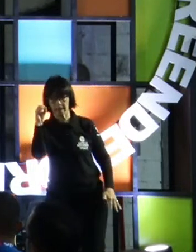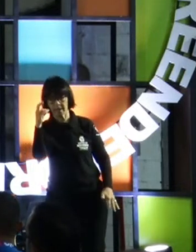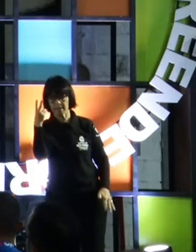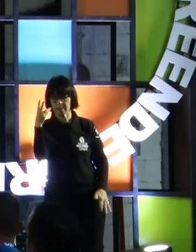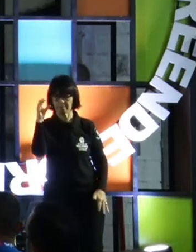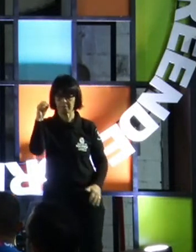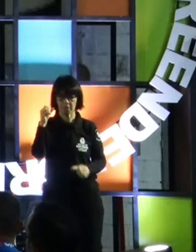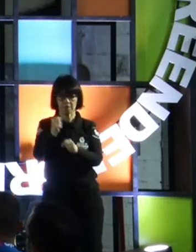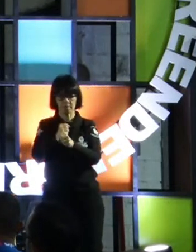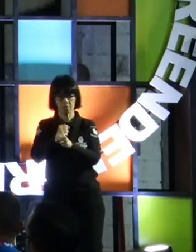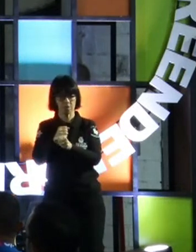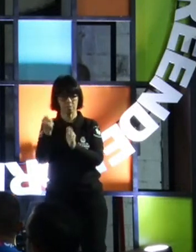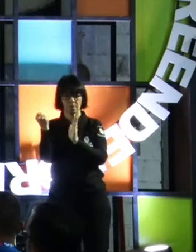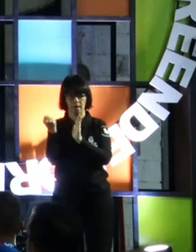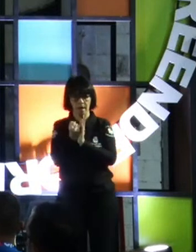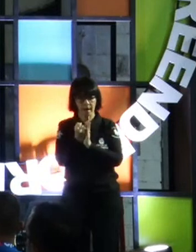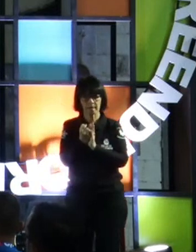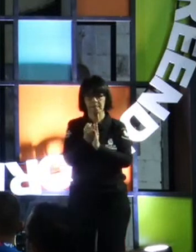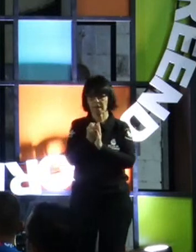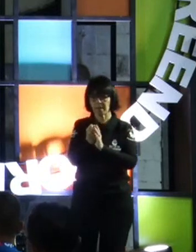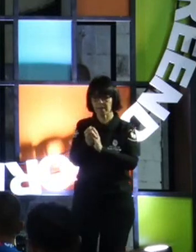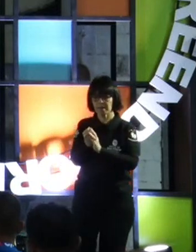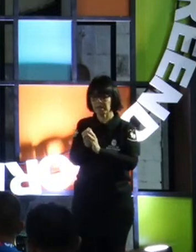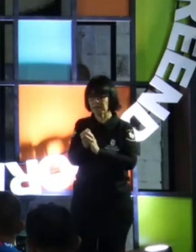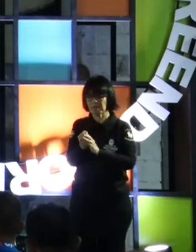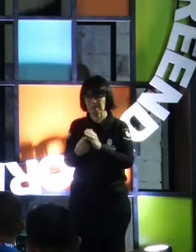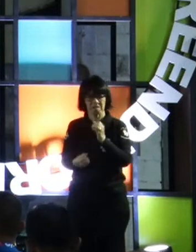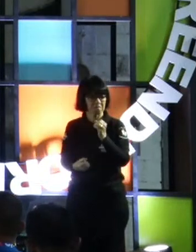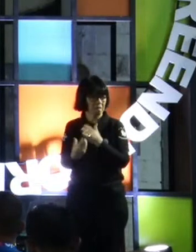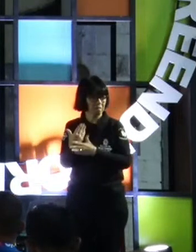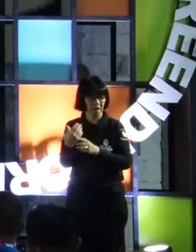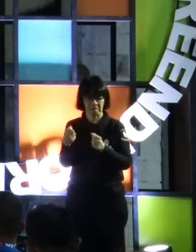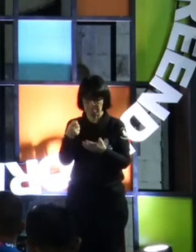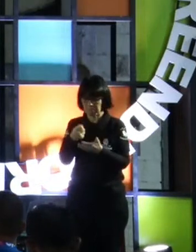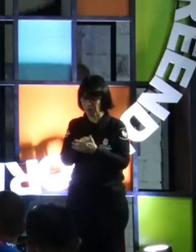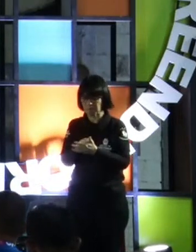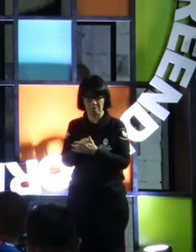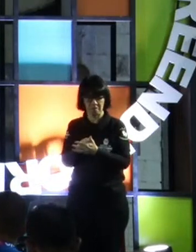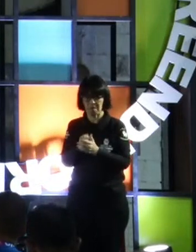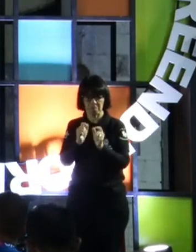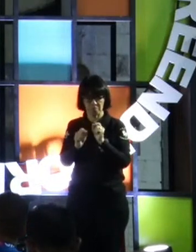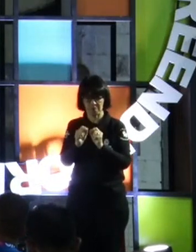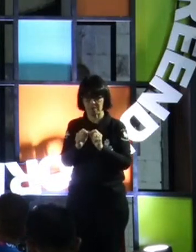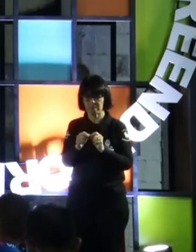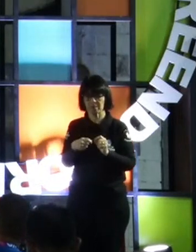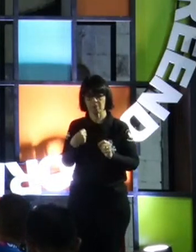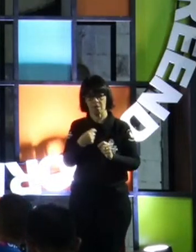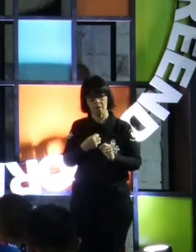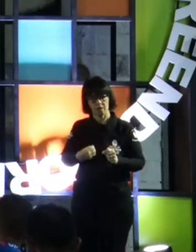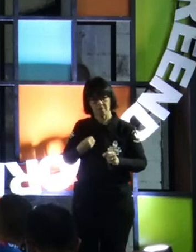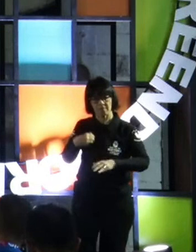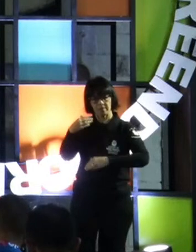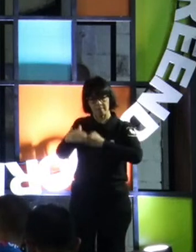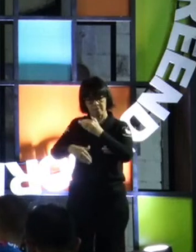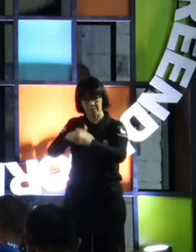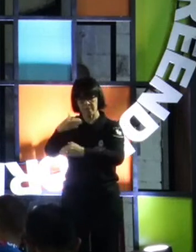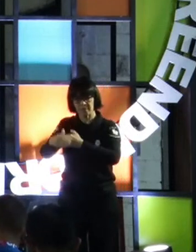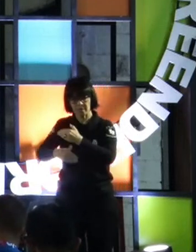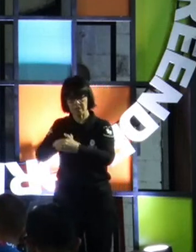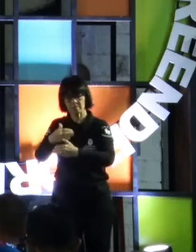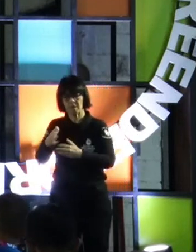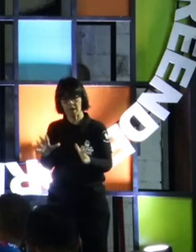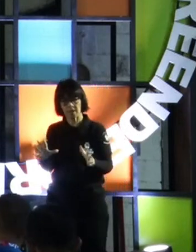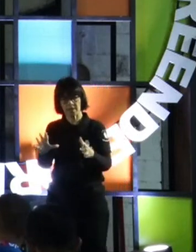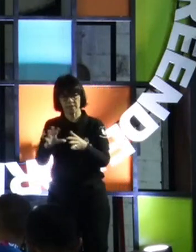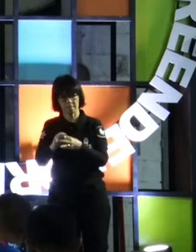anos, a patente ela deixará de ser necessária por um motivo muito simples. A gente vive cada vez mais processos